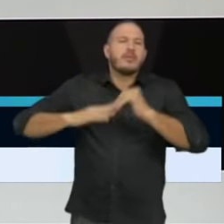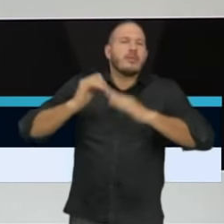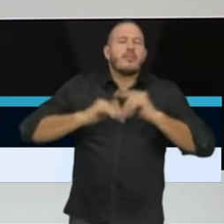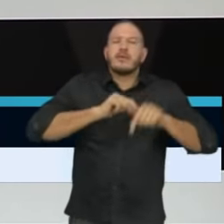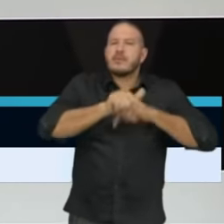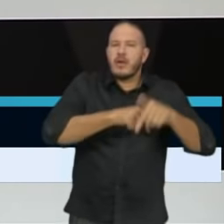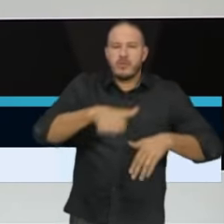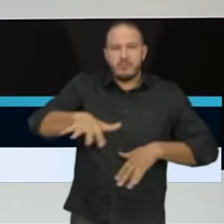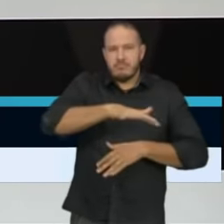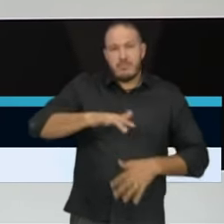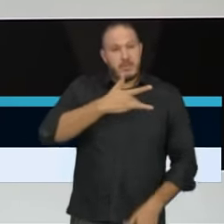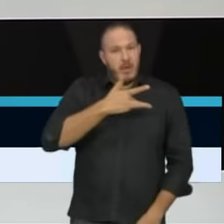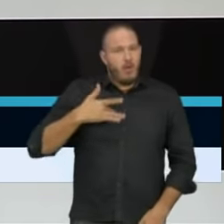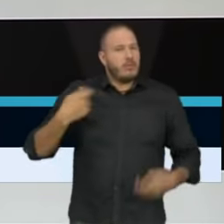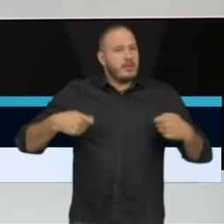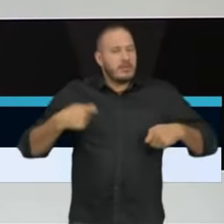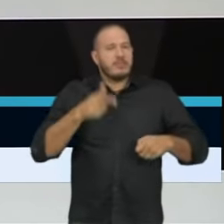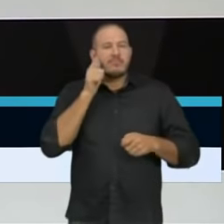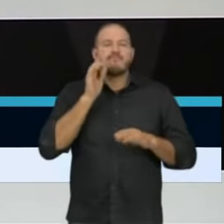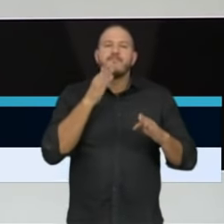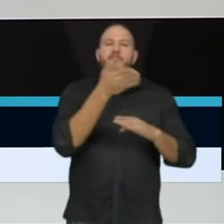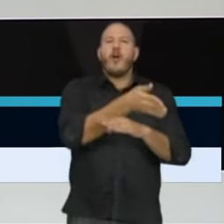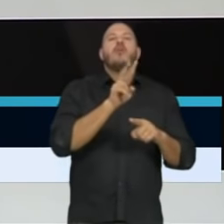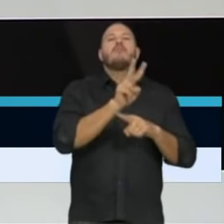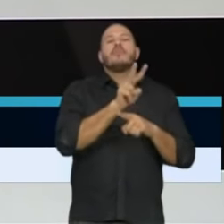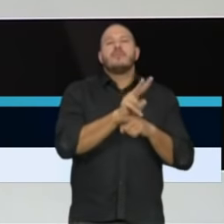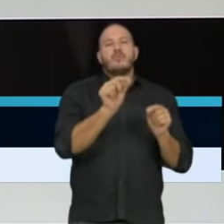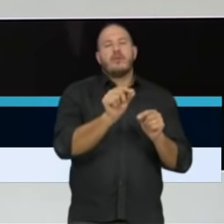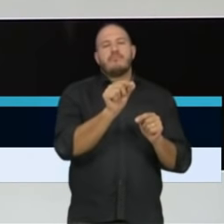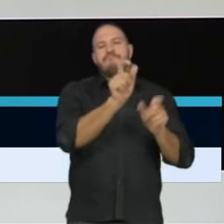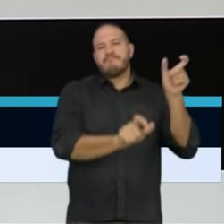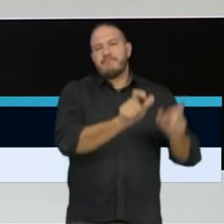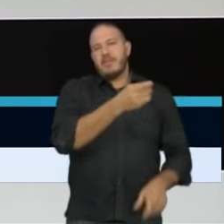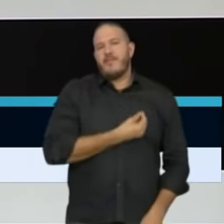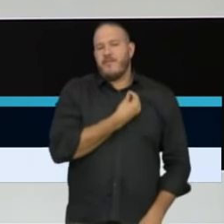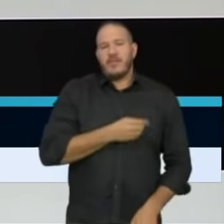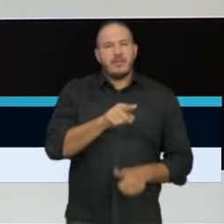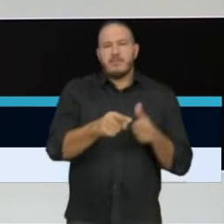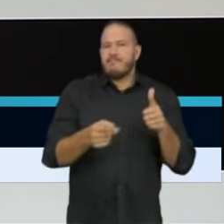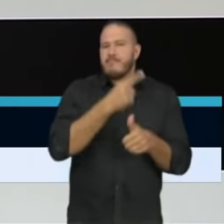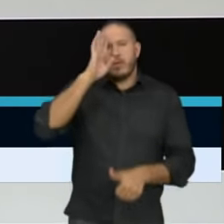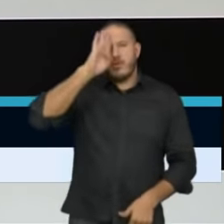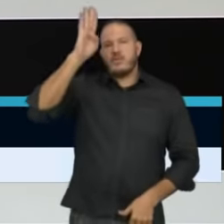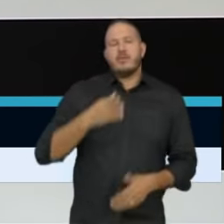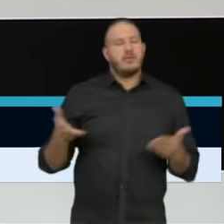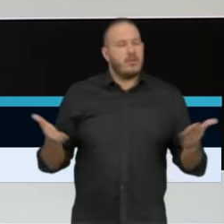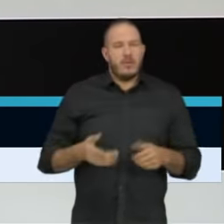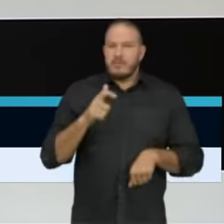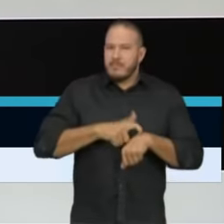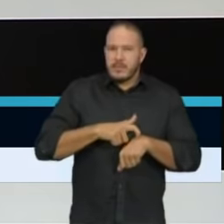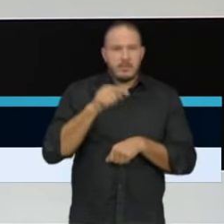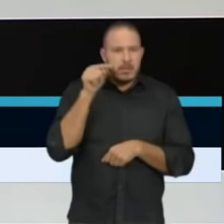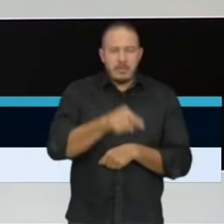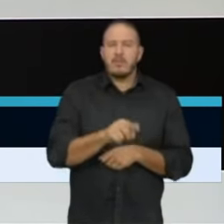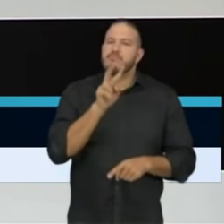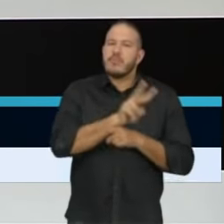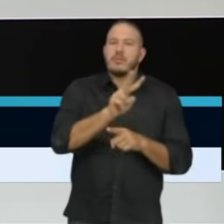forem necessárias para proteger vidas. Essa é a nossa prioridade no momento, proteger e